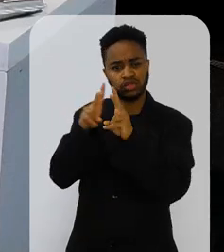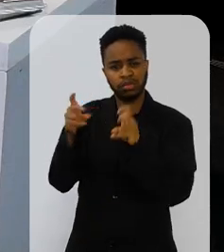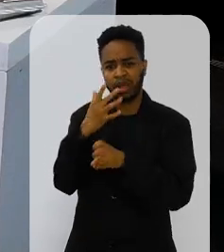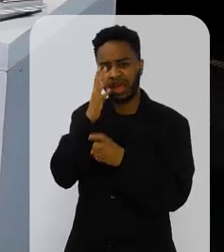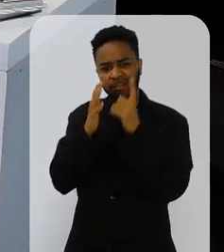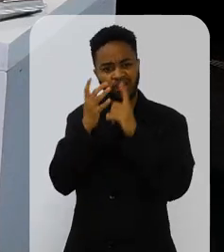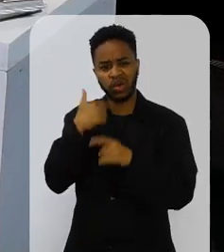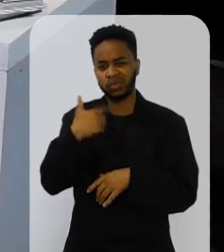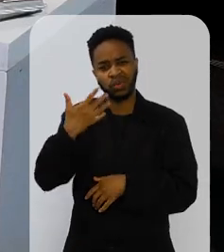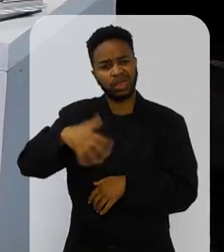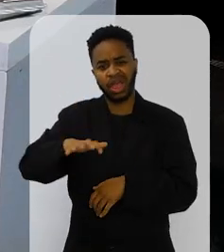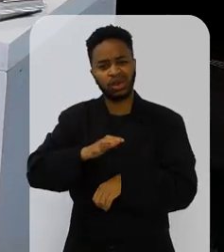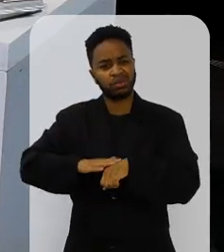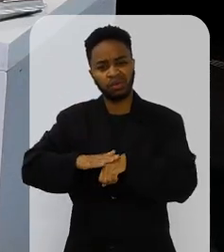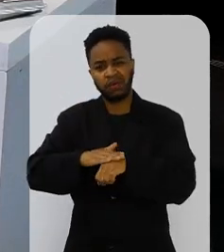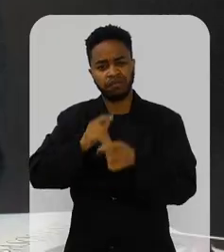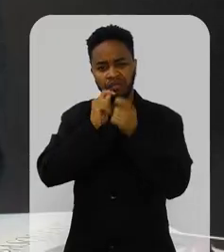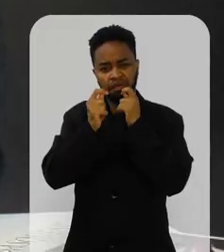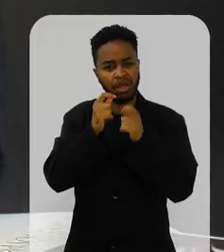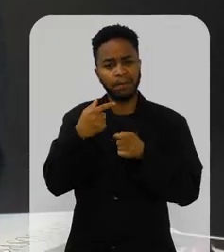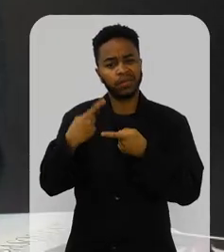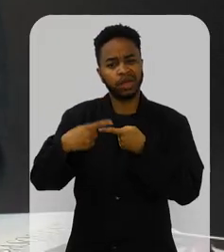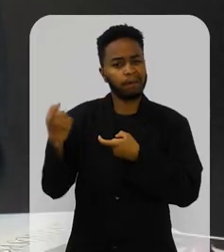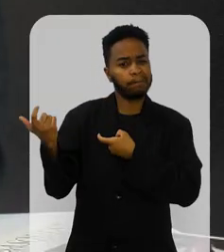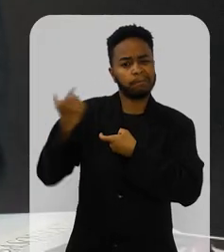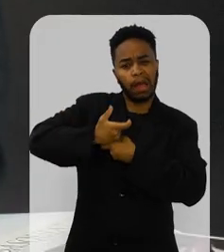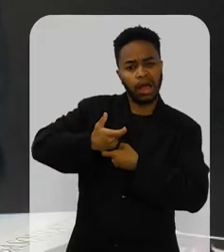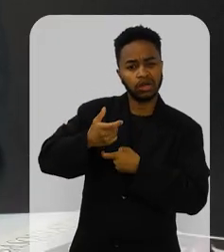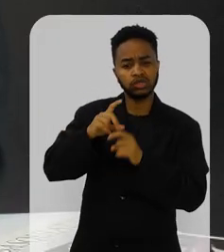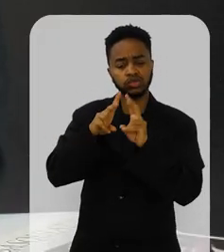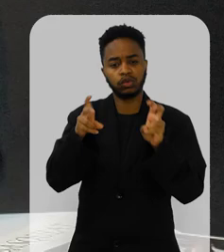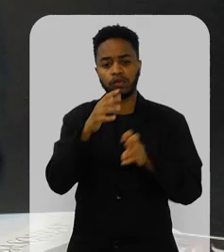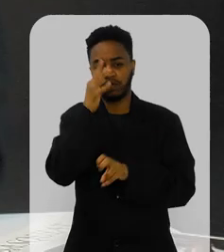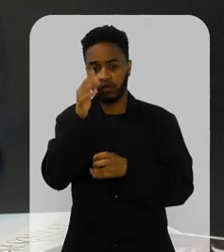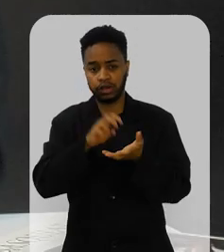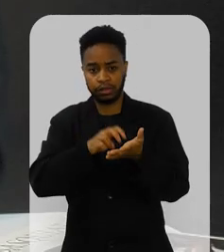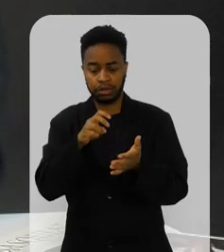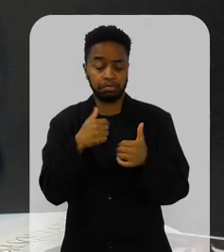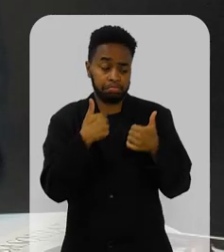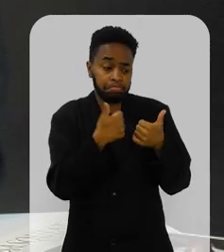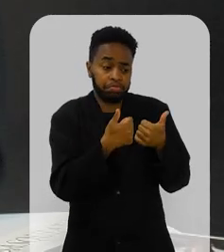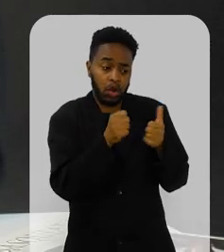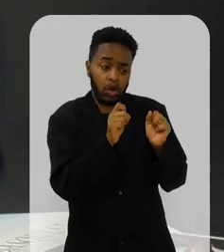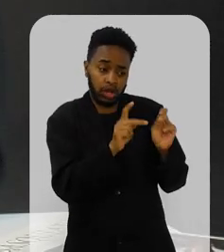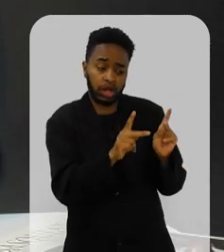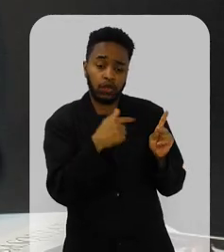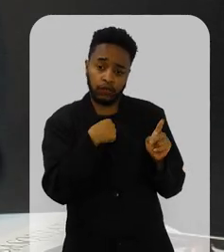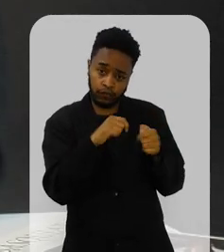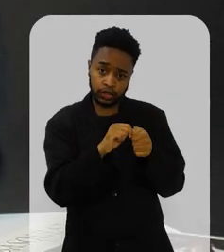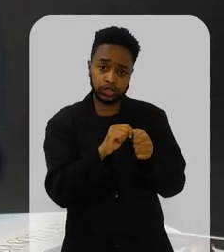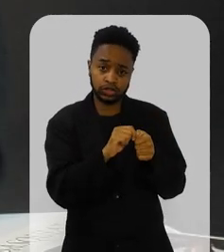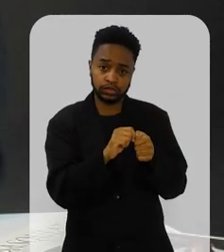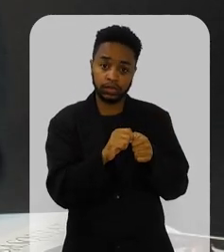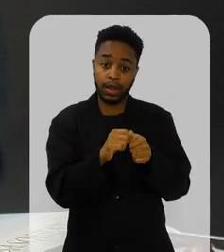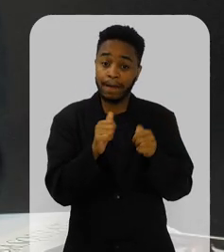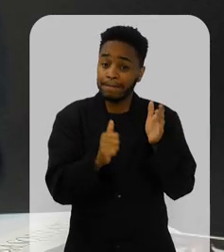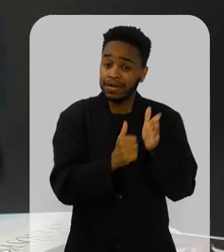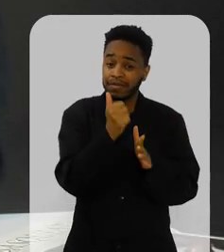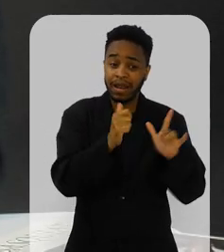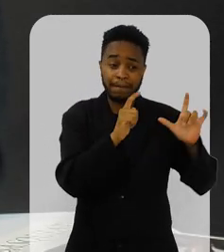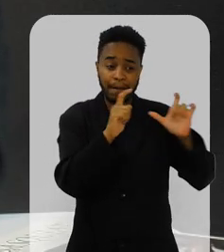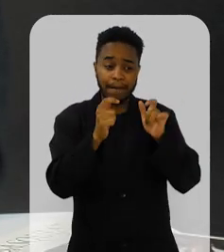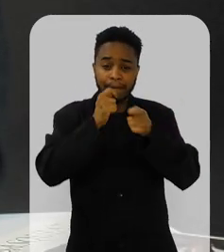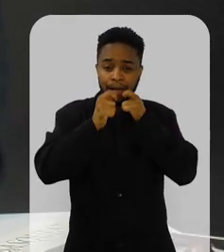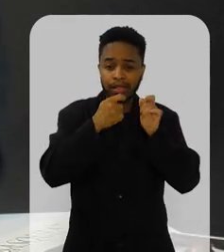Eu não quero assunto com a imprensa, porque eles me massacraram muito na questão do Flor da Manhã. Eu falei, tá bom. Foi exatamente assim. No primeiro clique, ele